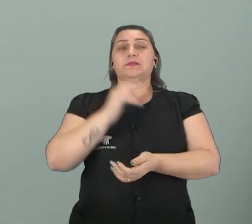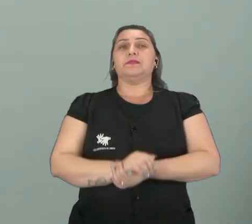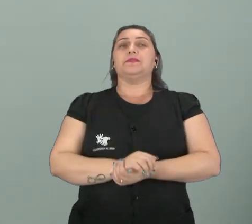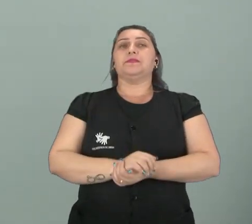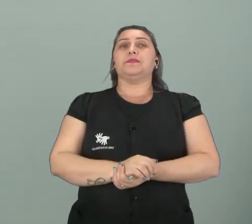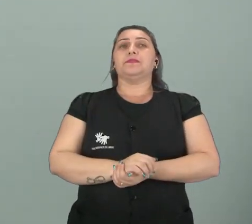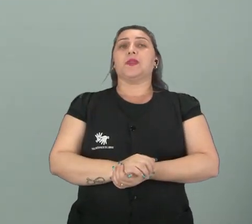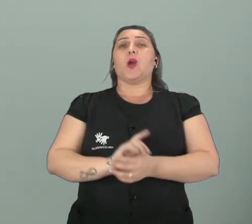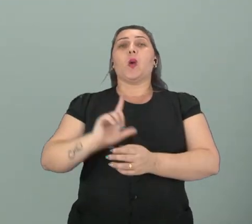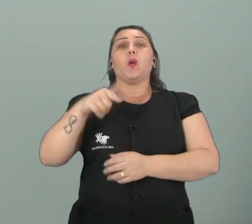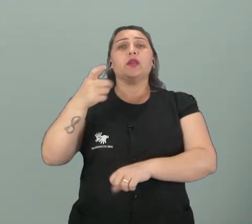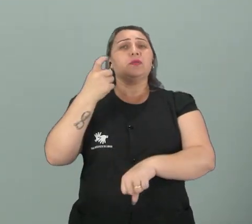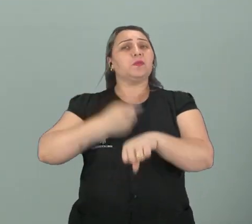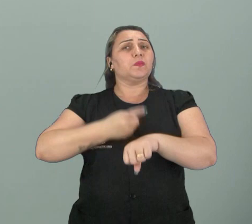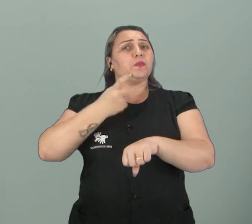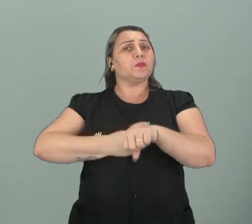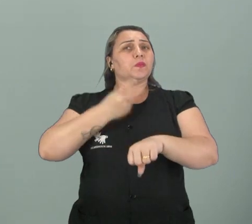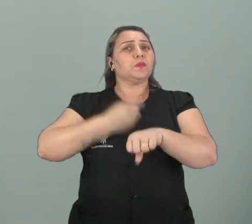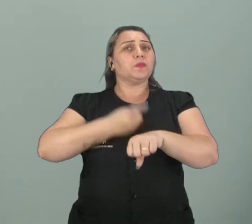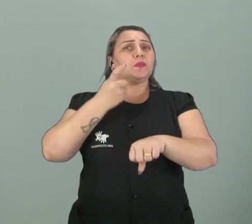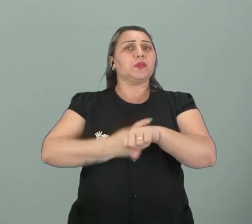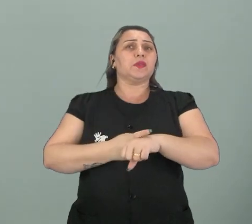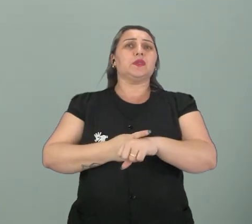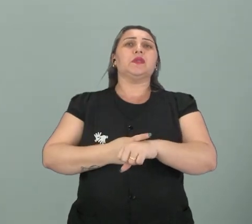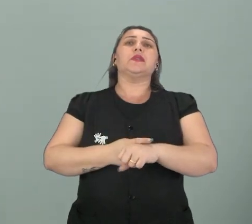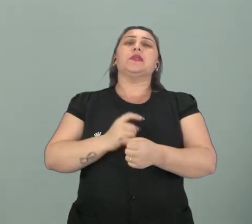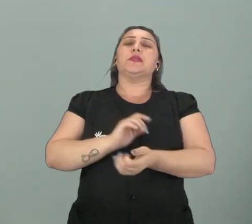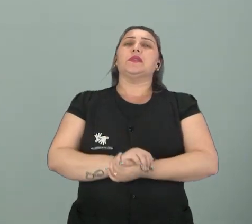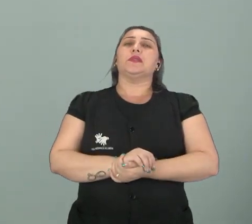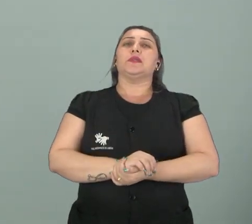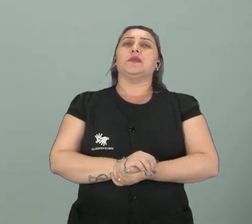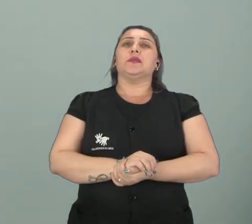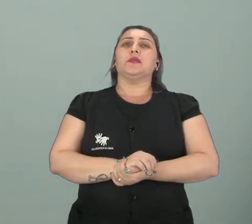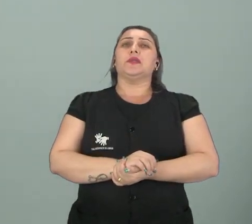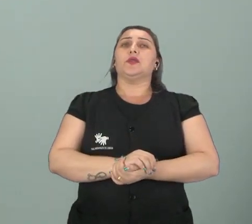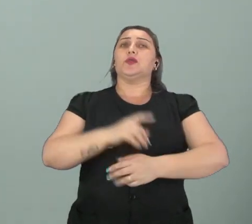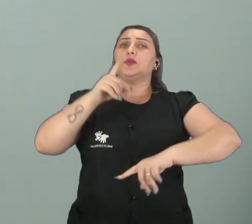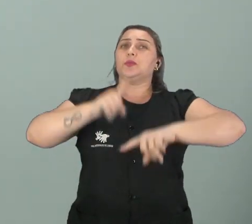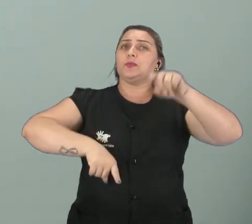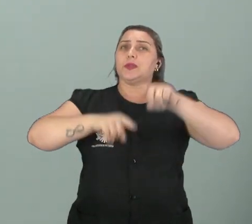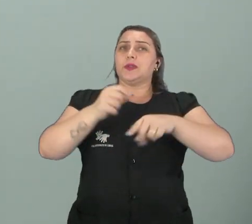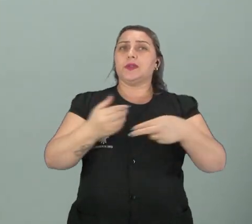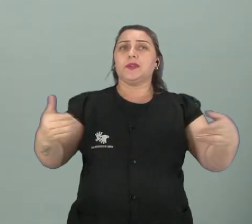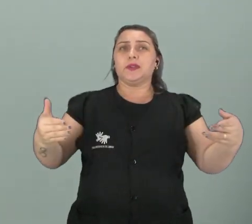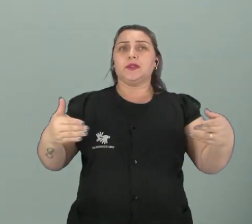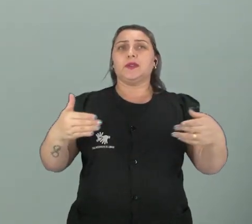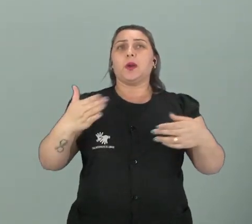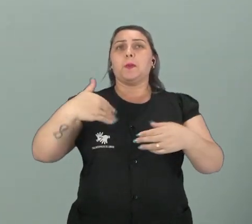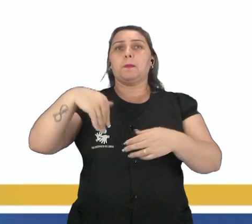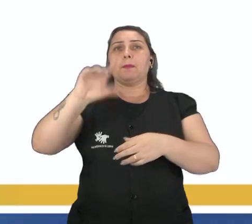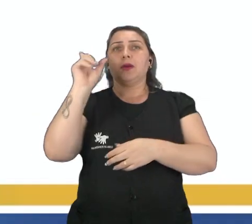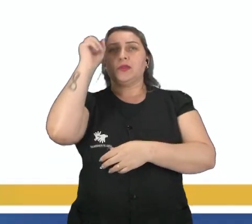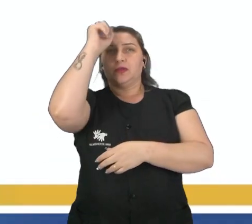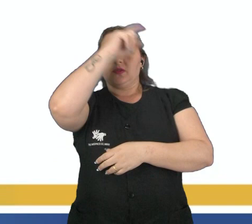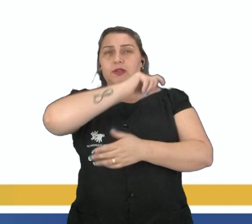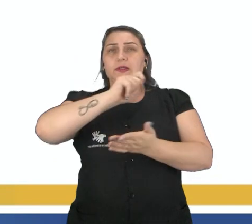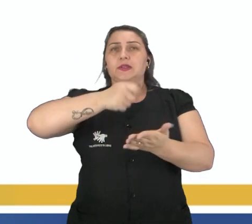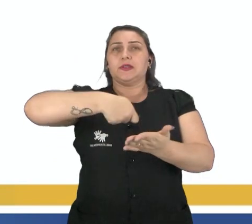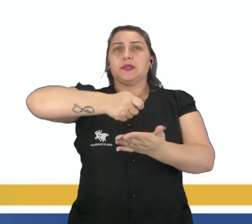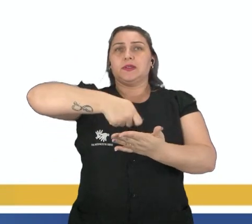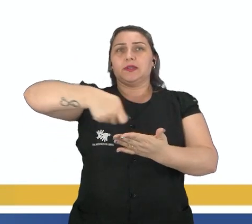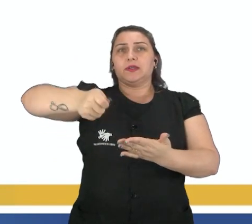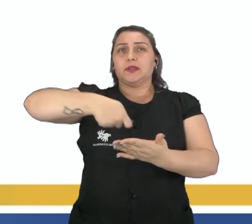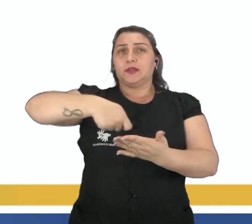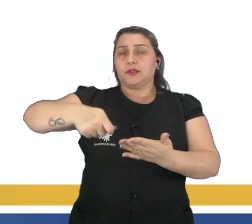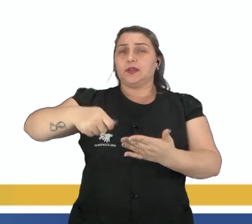original. Outra propriedade que os objetos também podem apresentar é a dureza, tá? Quanto maior é a dureza